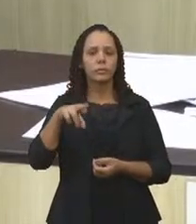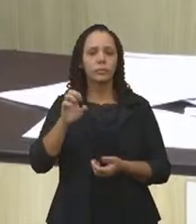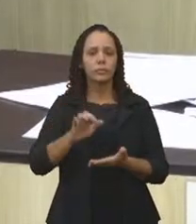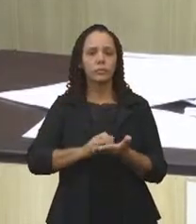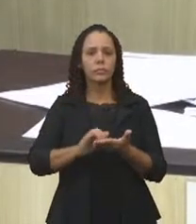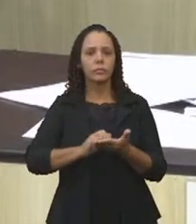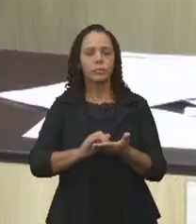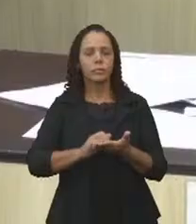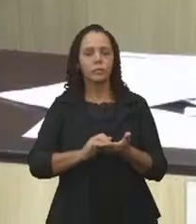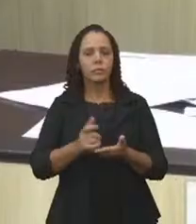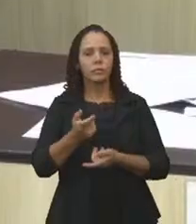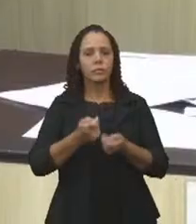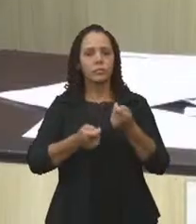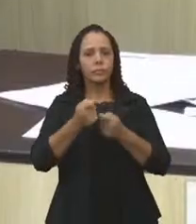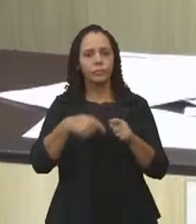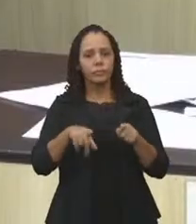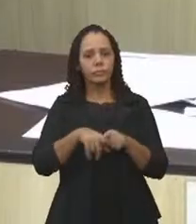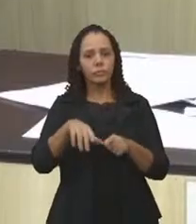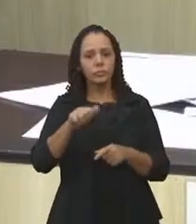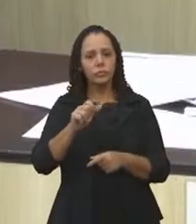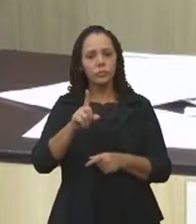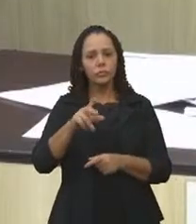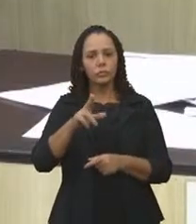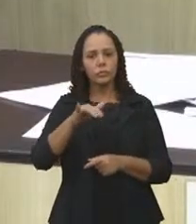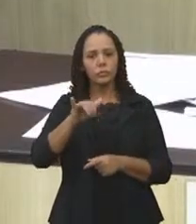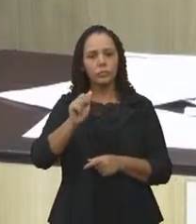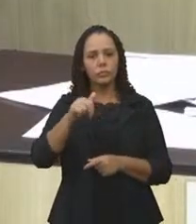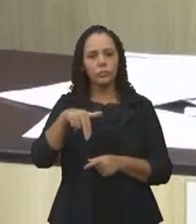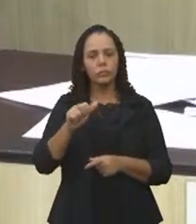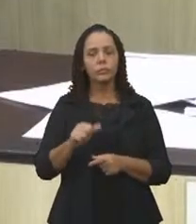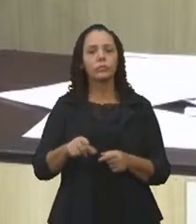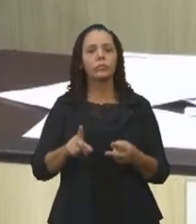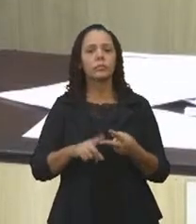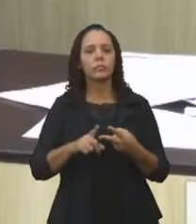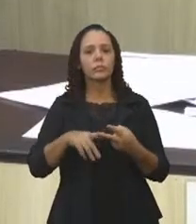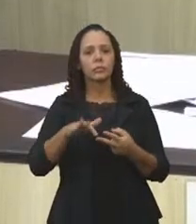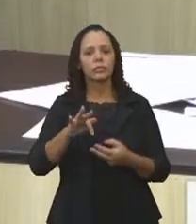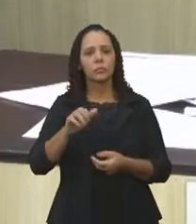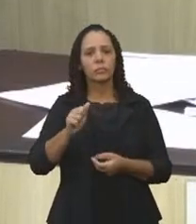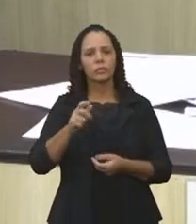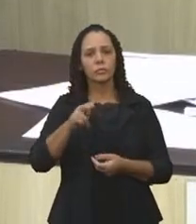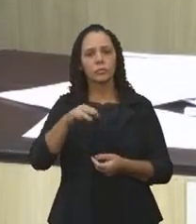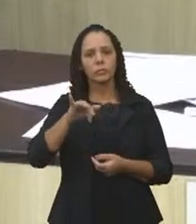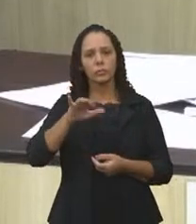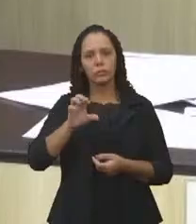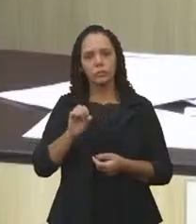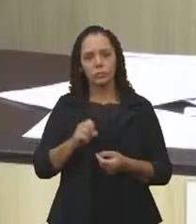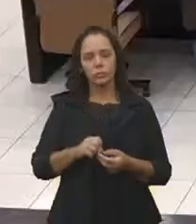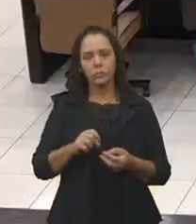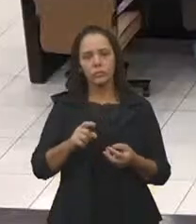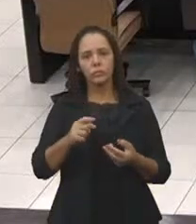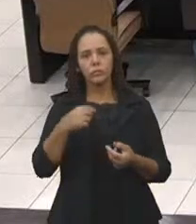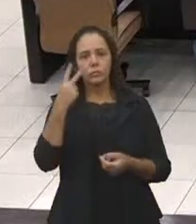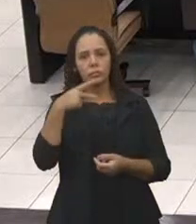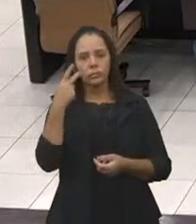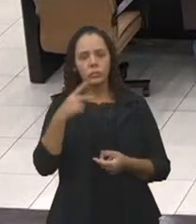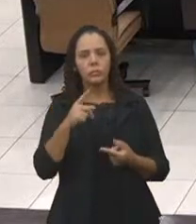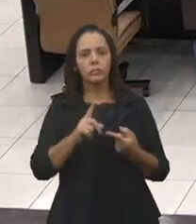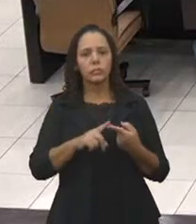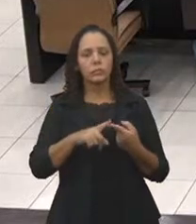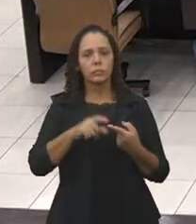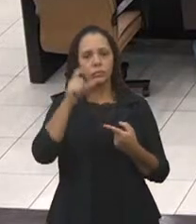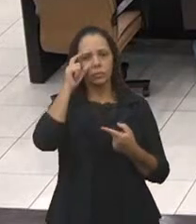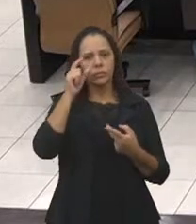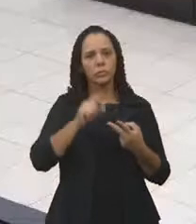da senhora Adriana, do senhor Fabrício, dos vereadores que ficaram aqui até o final, Marcelo Dantas, Neto